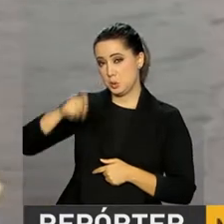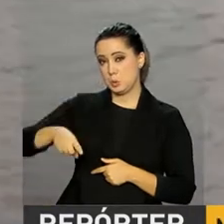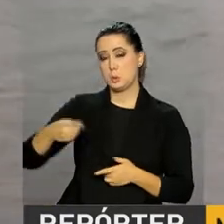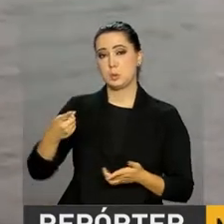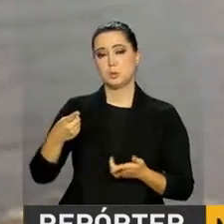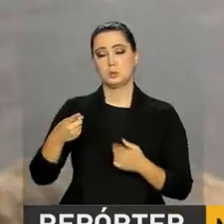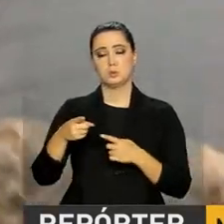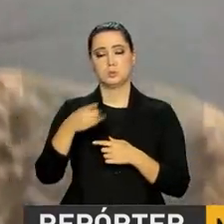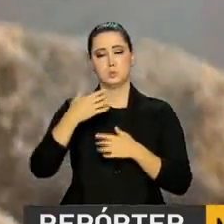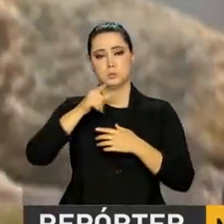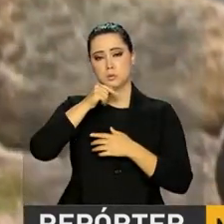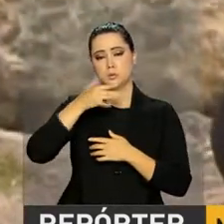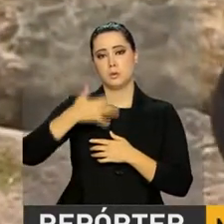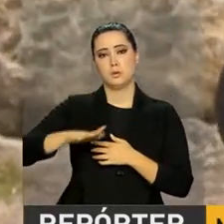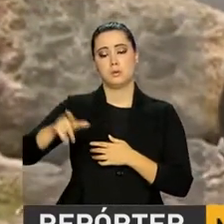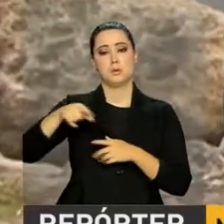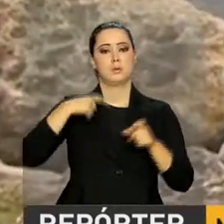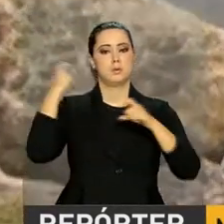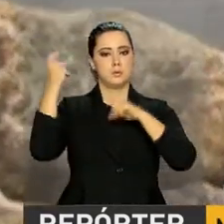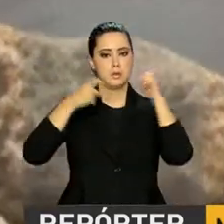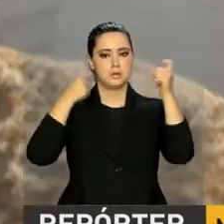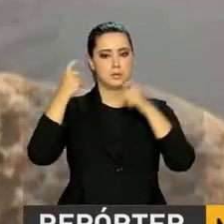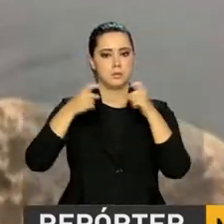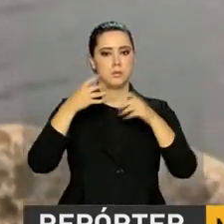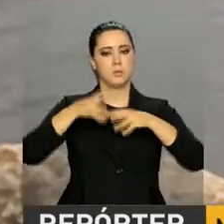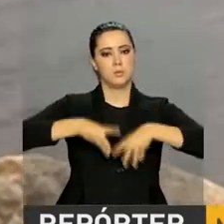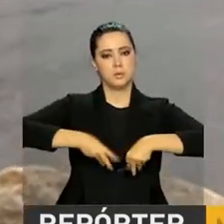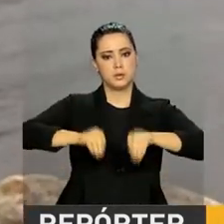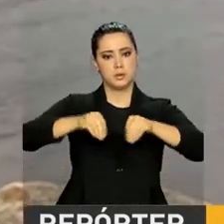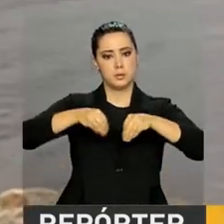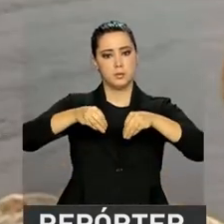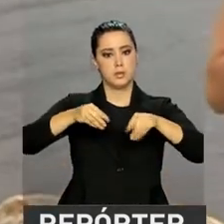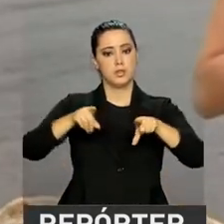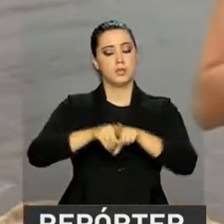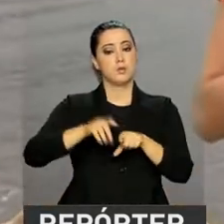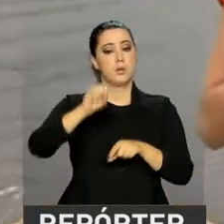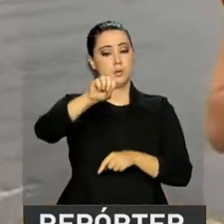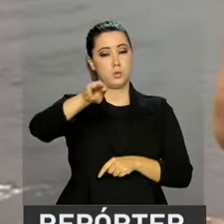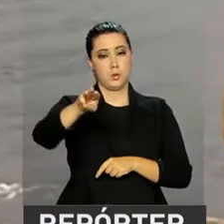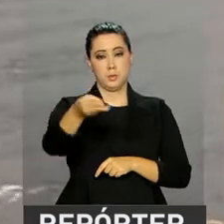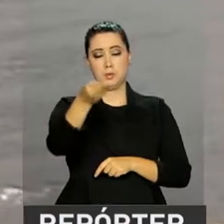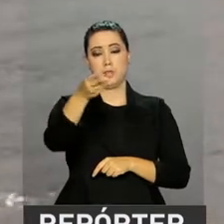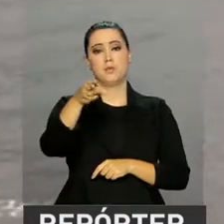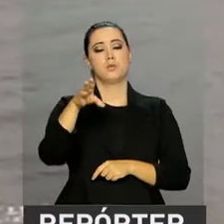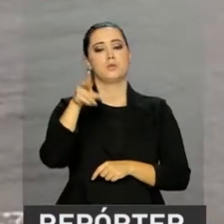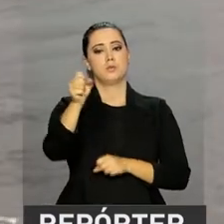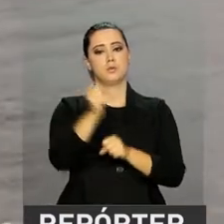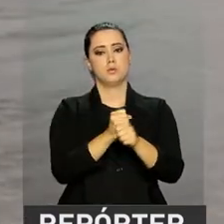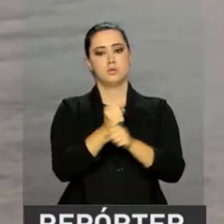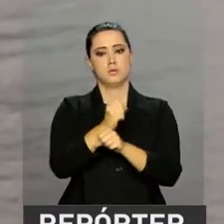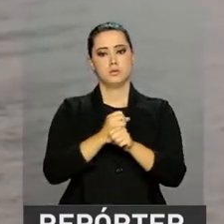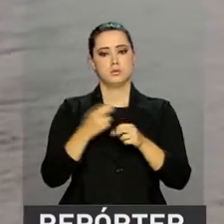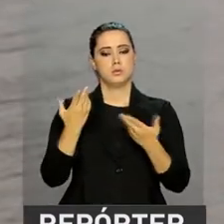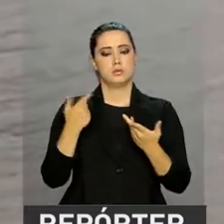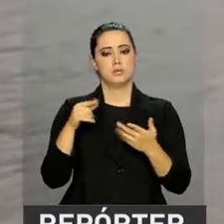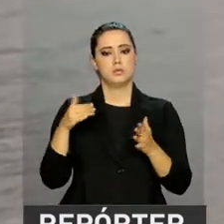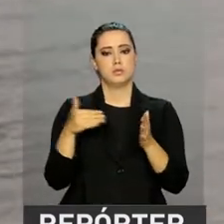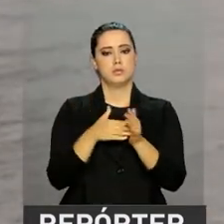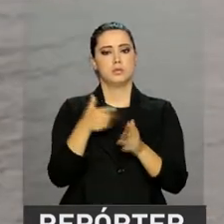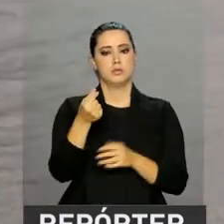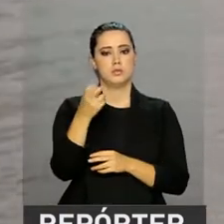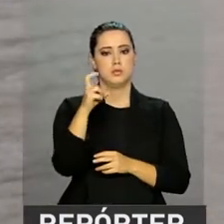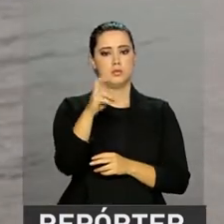o plástico. São 8 milhões de toneladas despejadas nos oceanos todos os anos. E a expectativa é que até